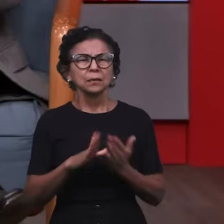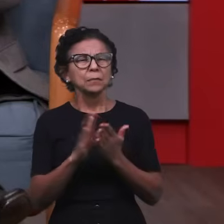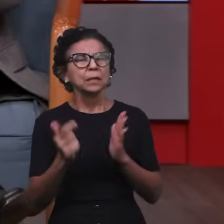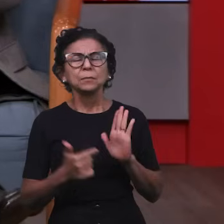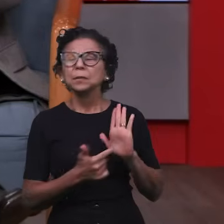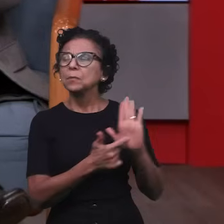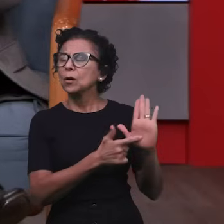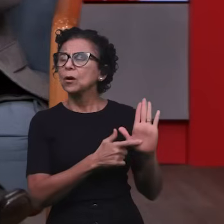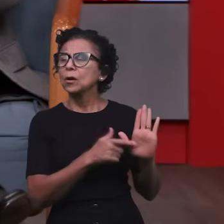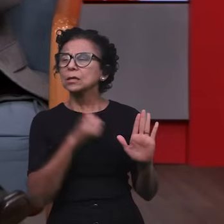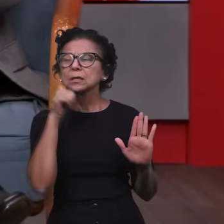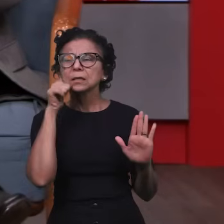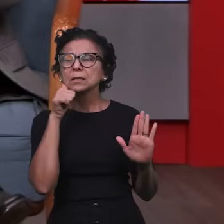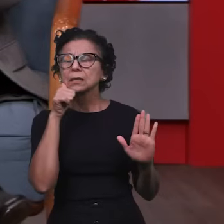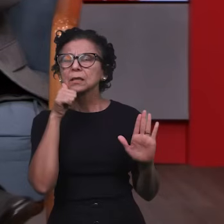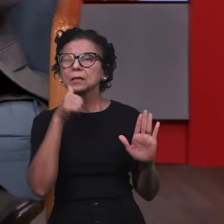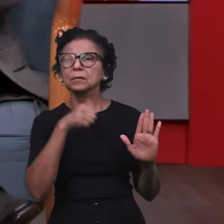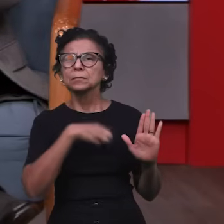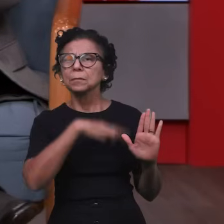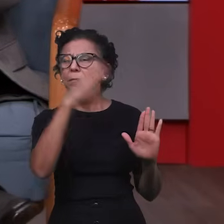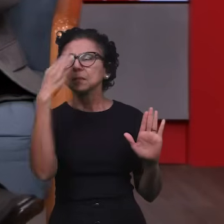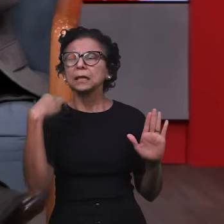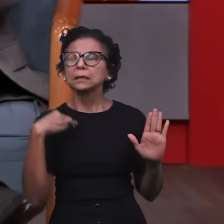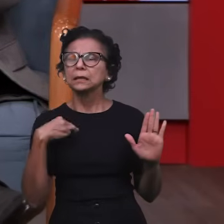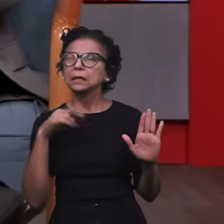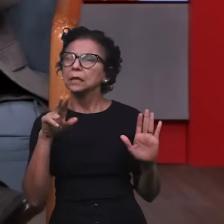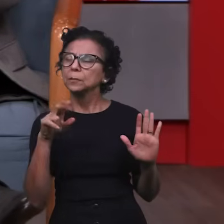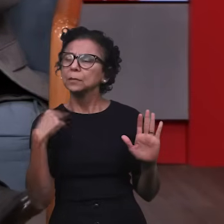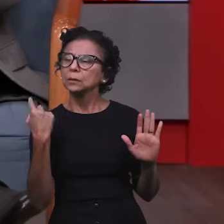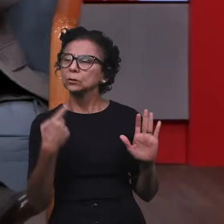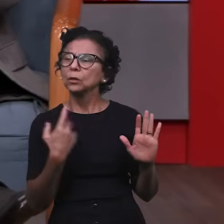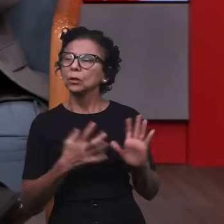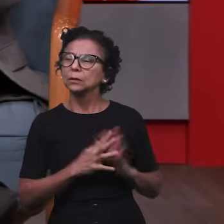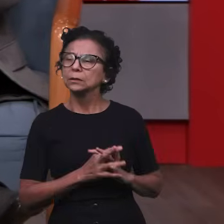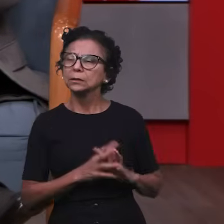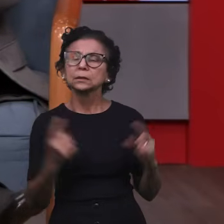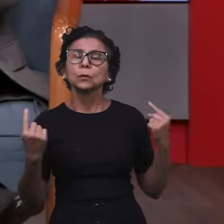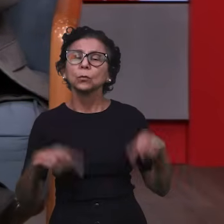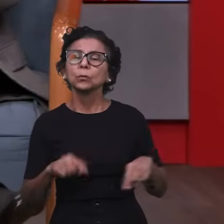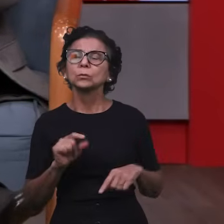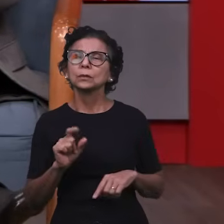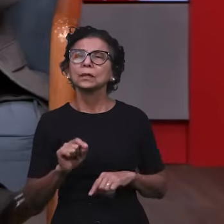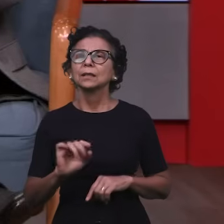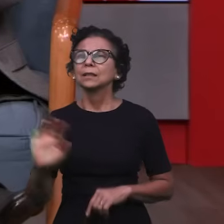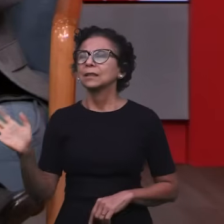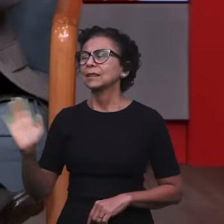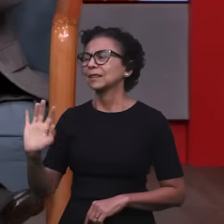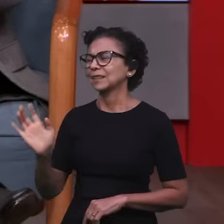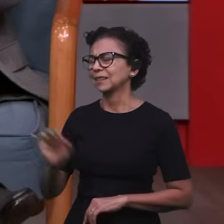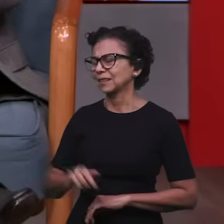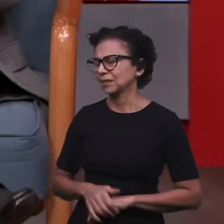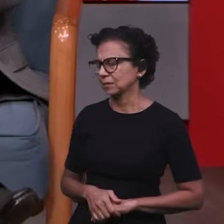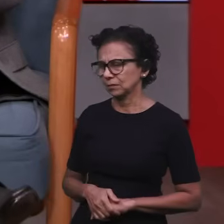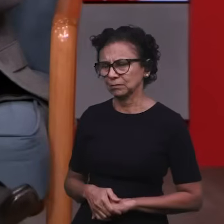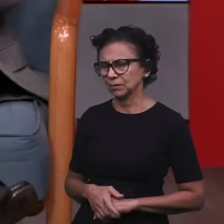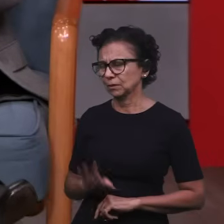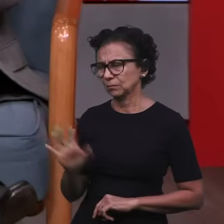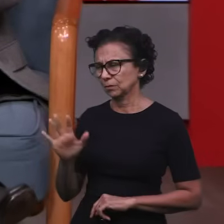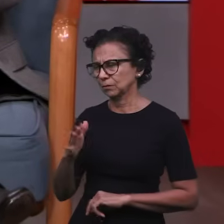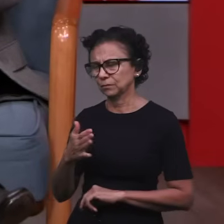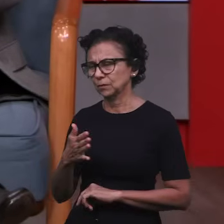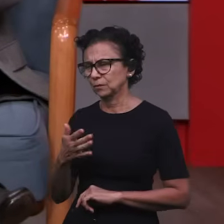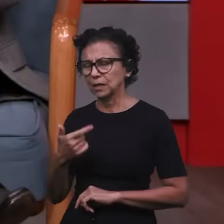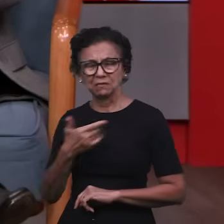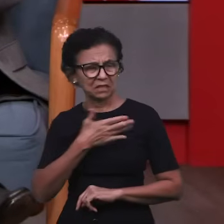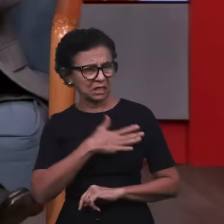irmã Maria, né? Então, eu disse para ela: não, mas vocês não gostam de Maria? Não, minha senhora, não é isso